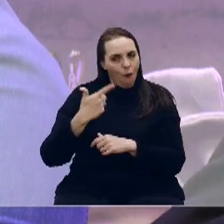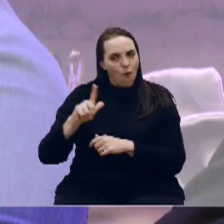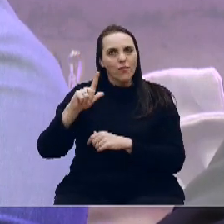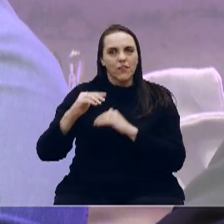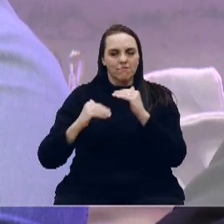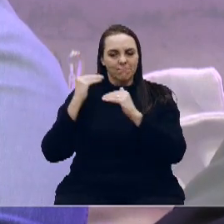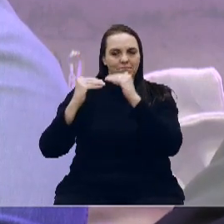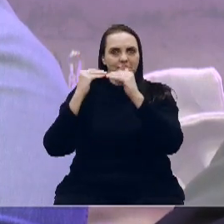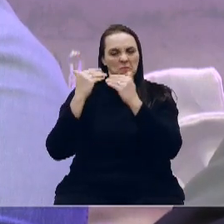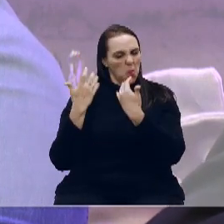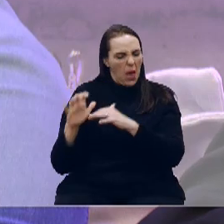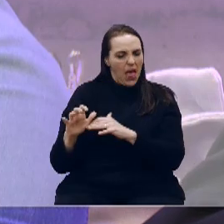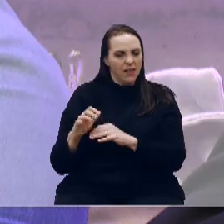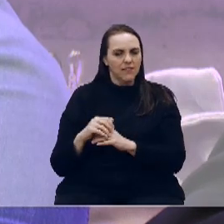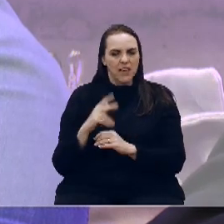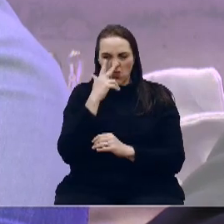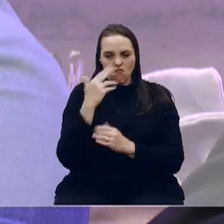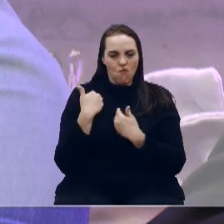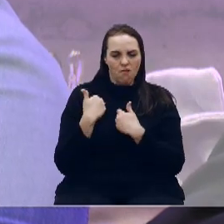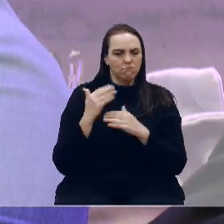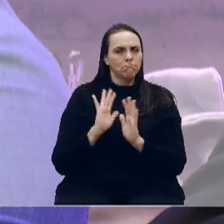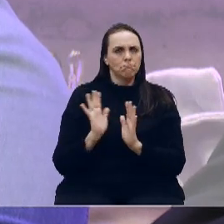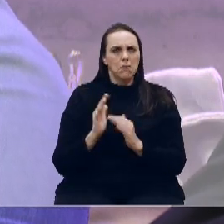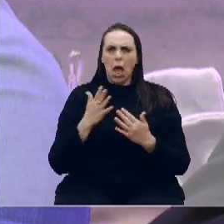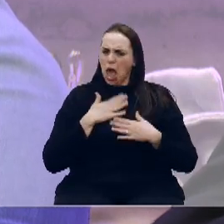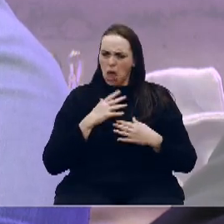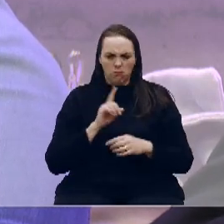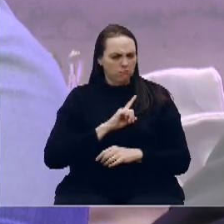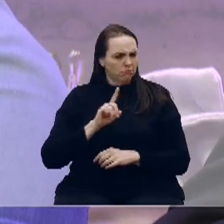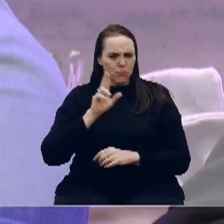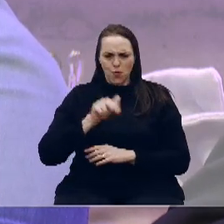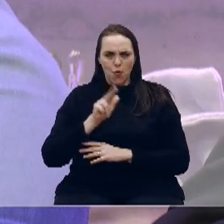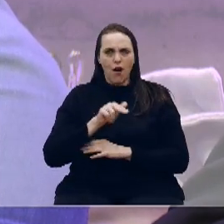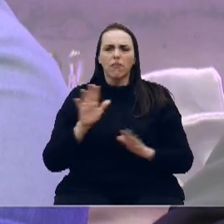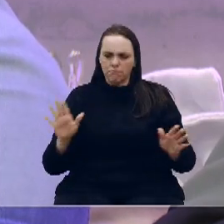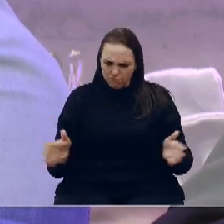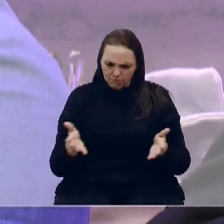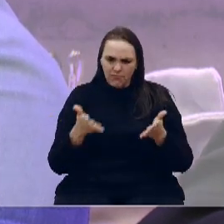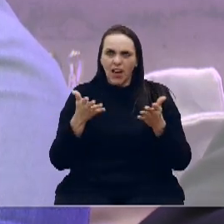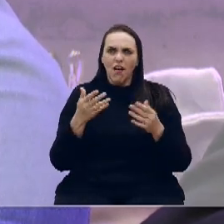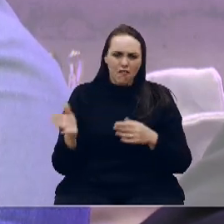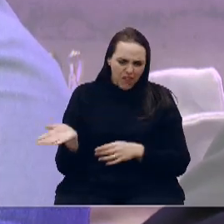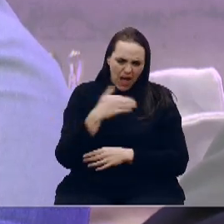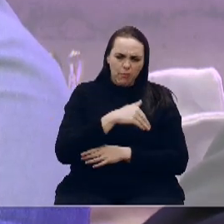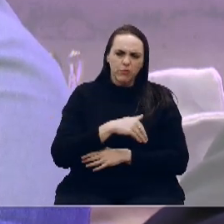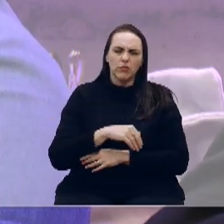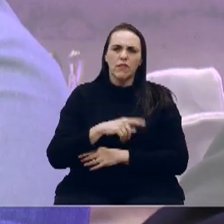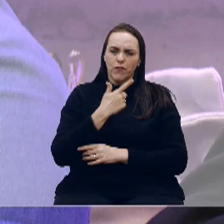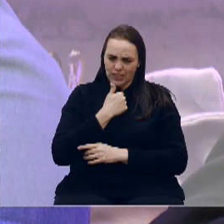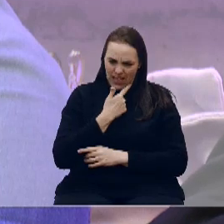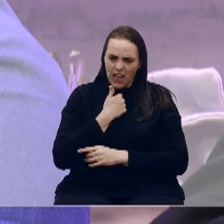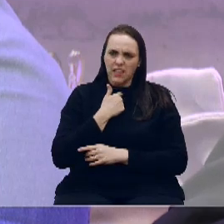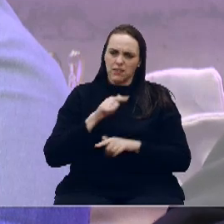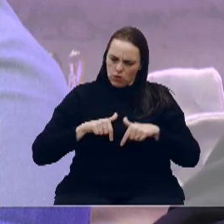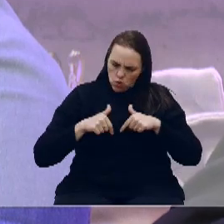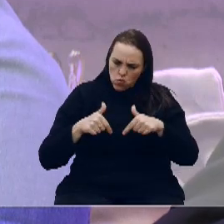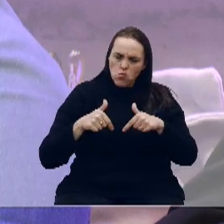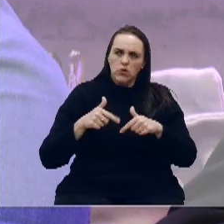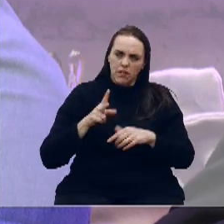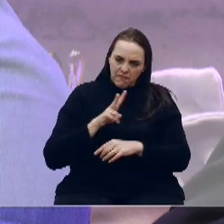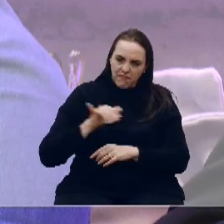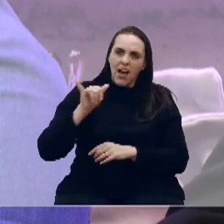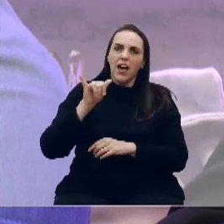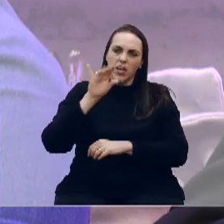o que tu é, sabe? Eu sempre incentivo, eu digo, não, tu tem vontade? Vai em